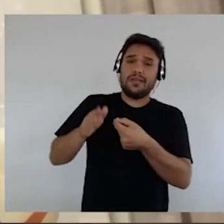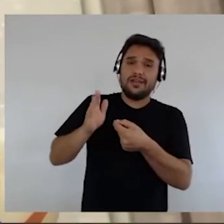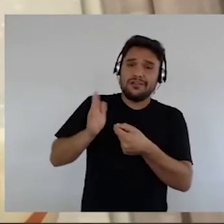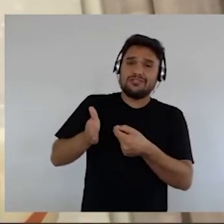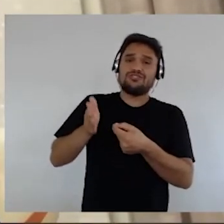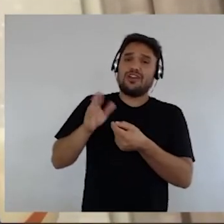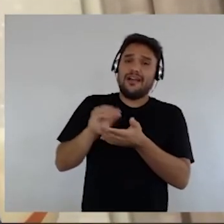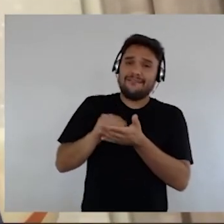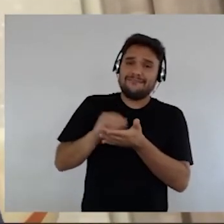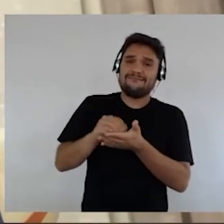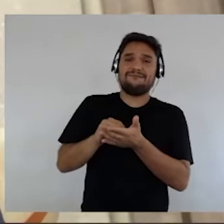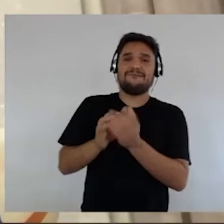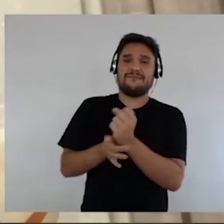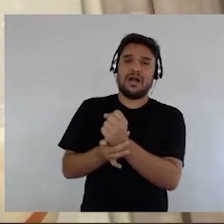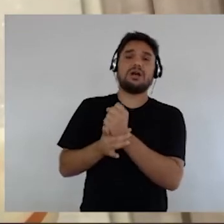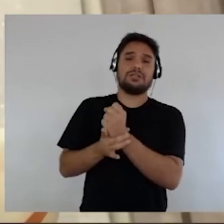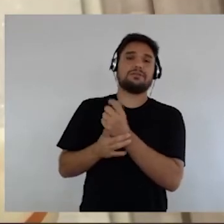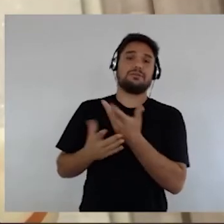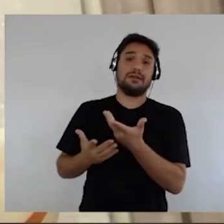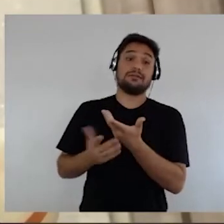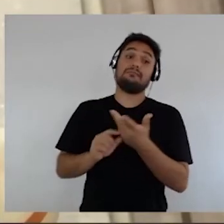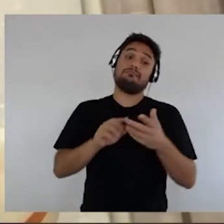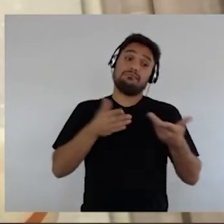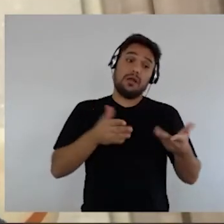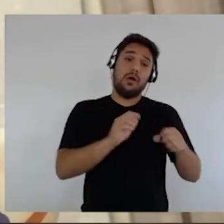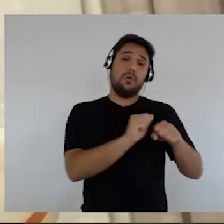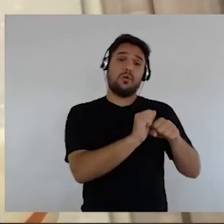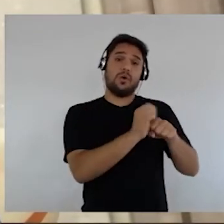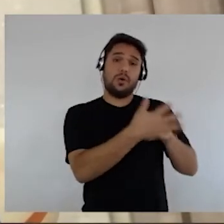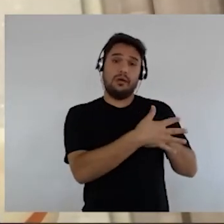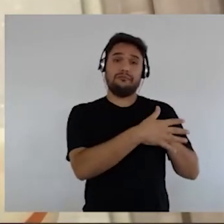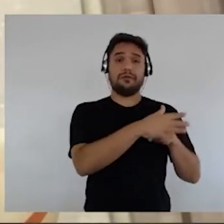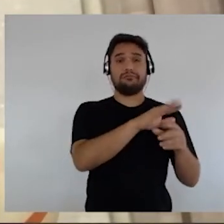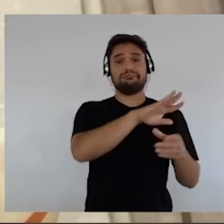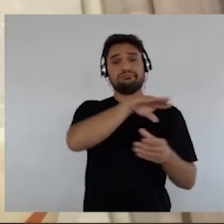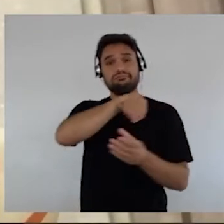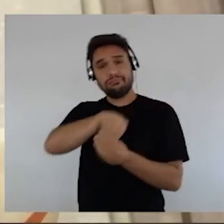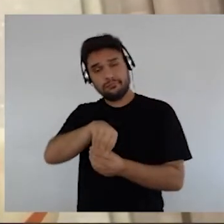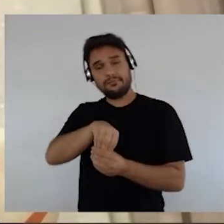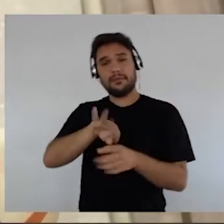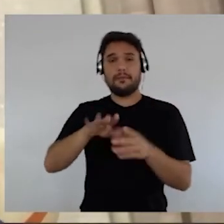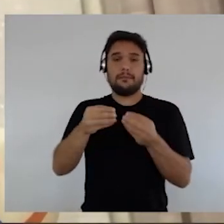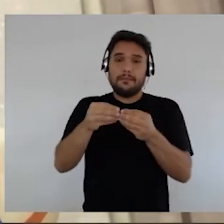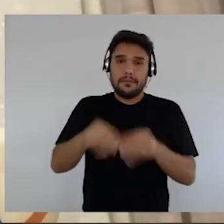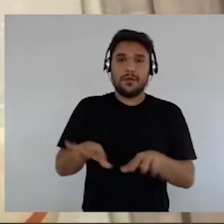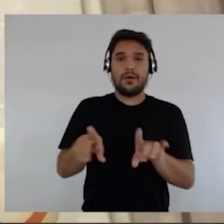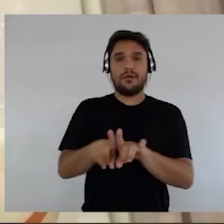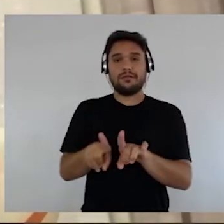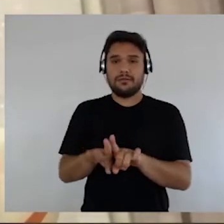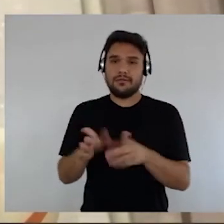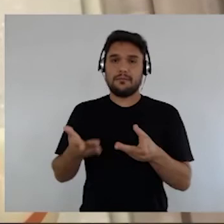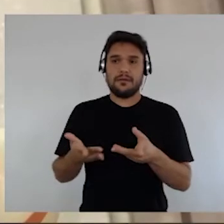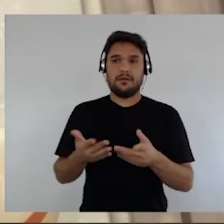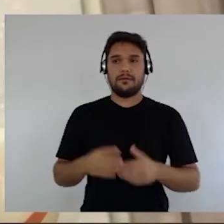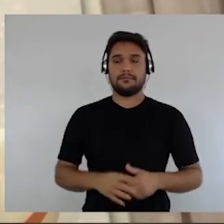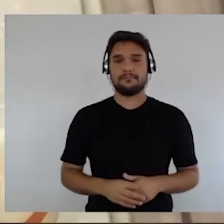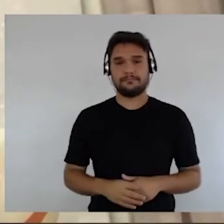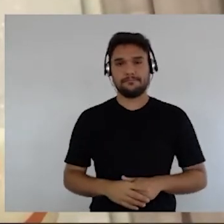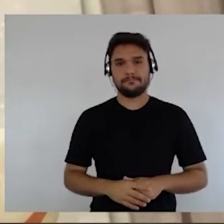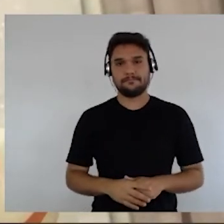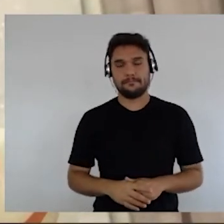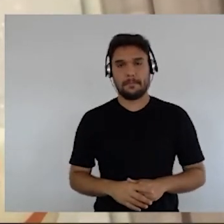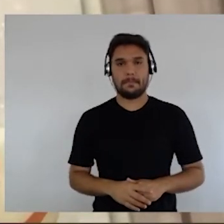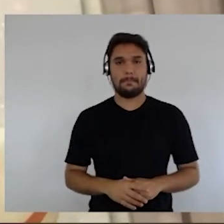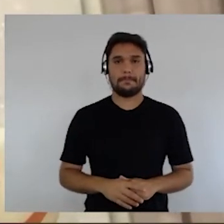dotada de bastante insegurança, não necessita da colaboração do Judiciário para que haja